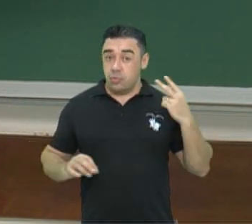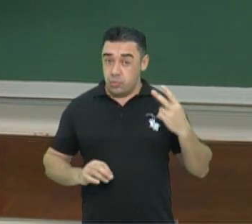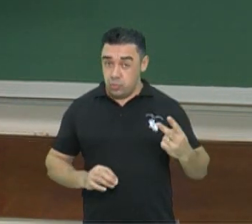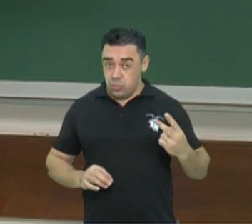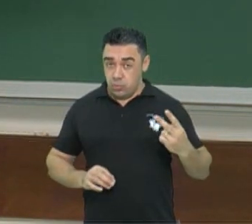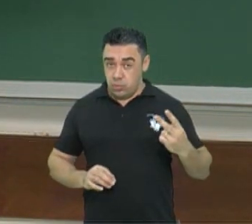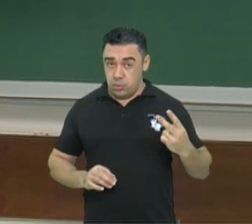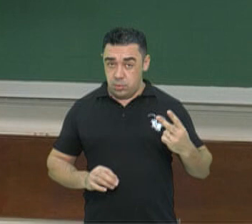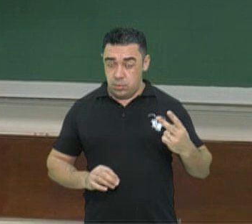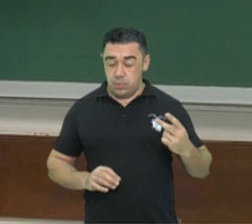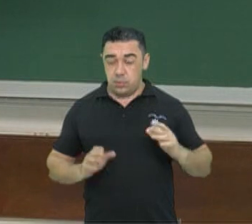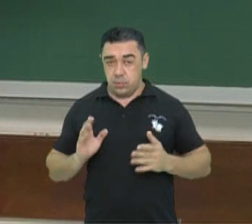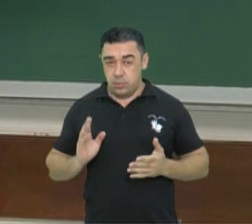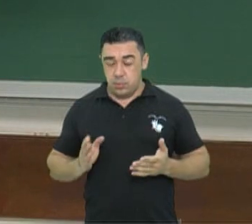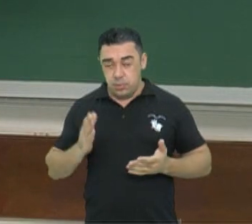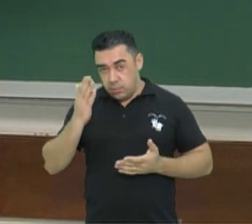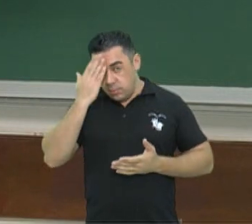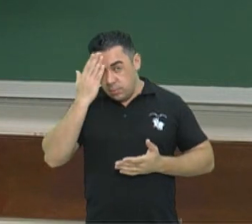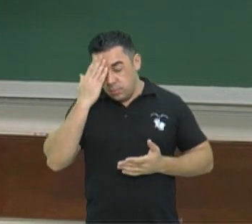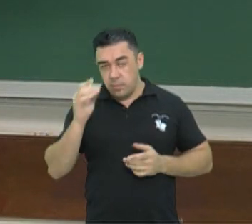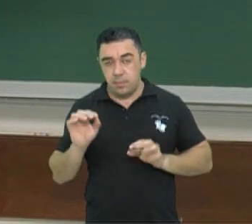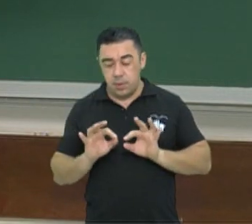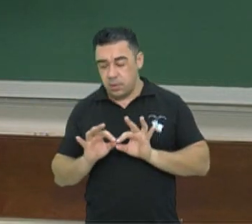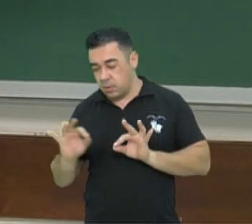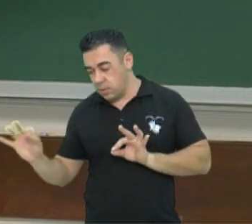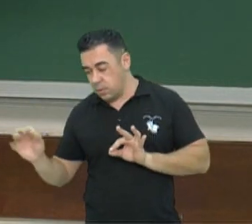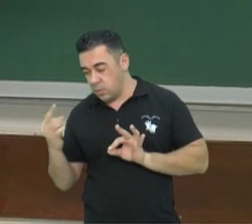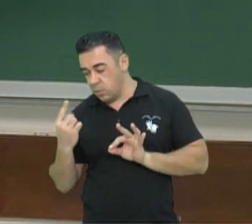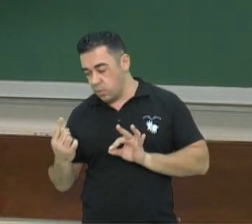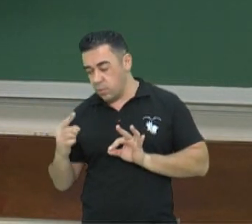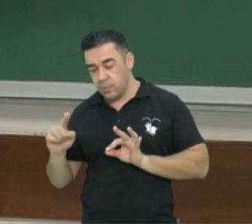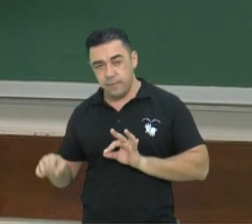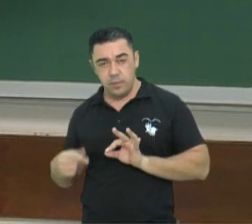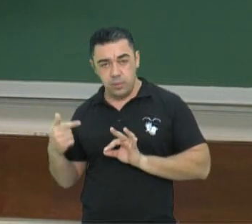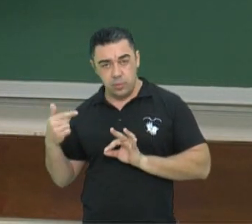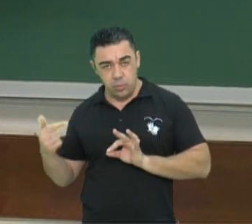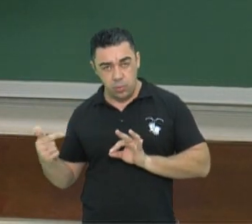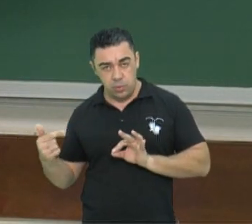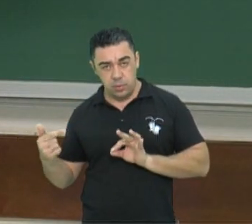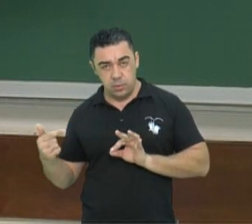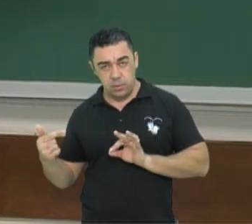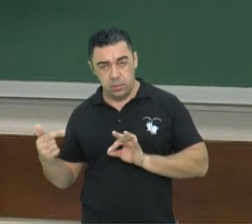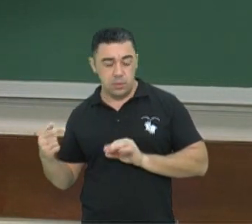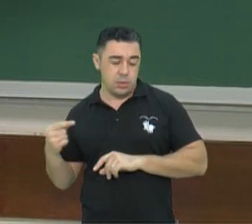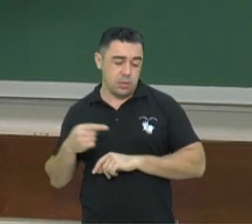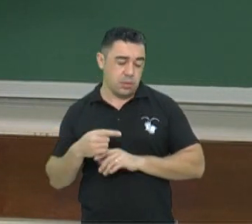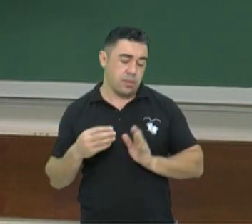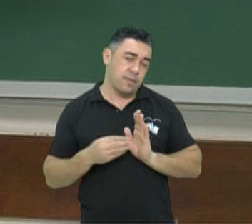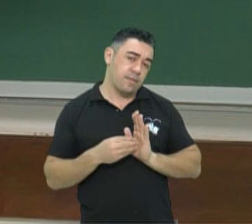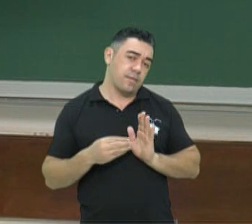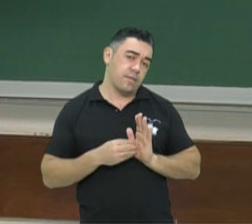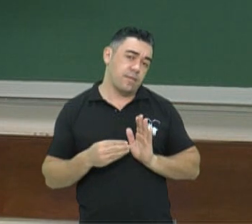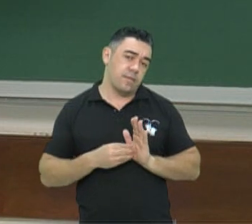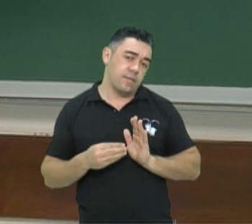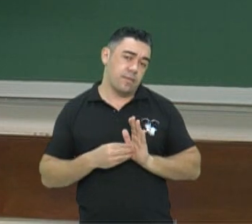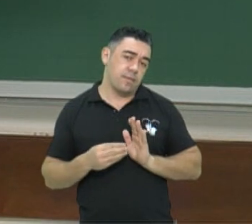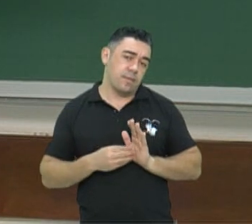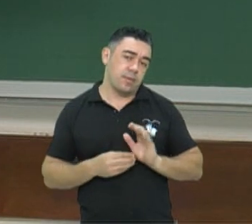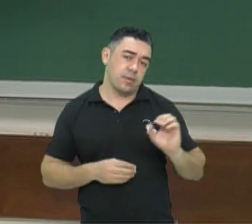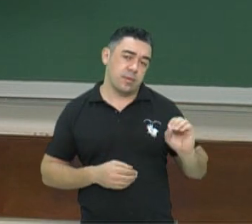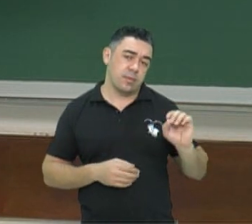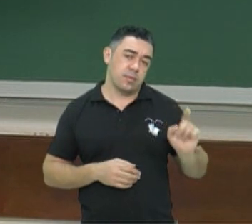vale 2 metros. Só que ela está aqui, aonde a bola bateu, para